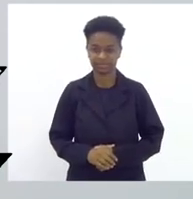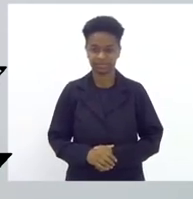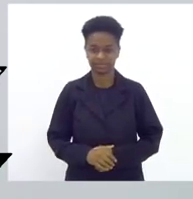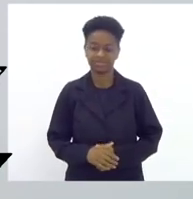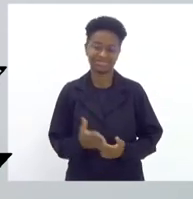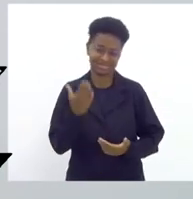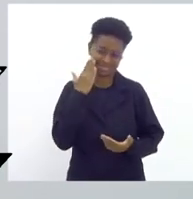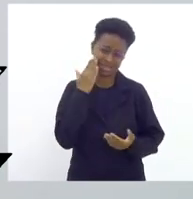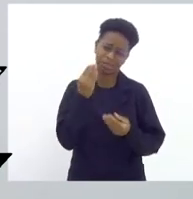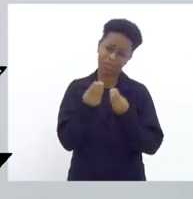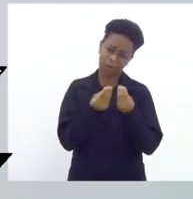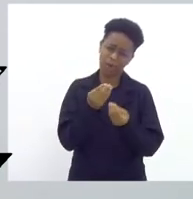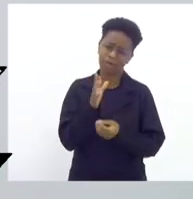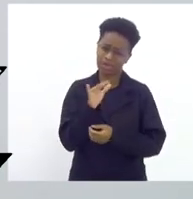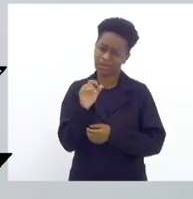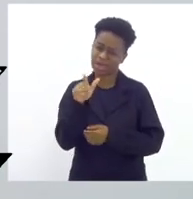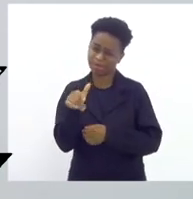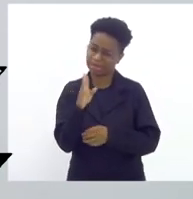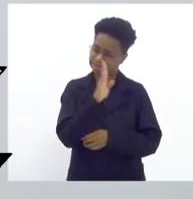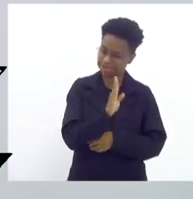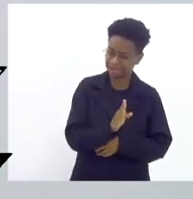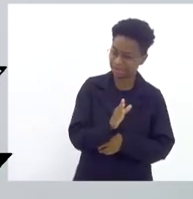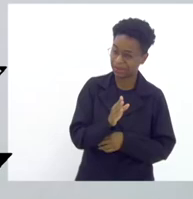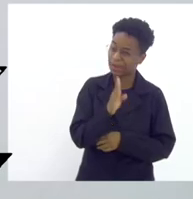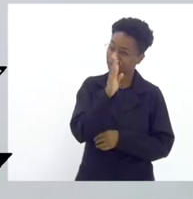como é que é né o Rio Brasil